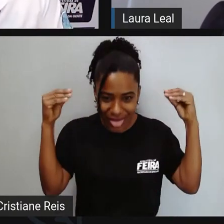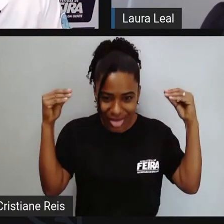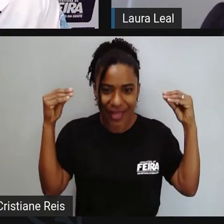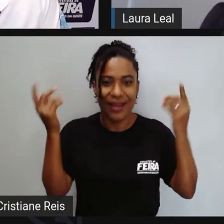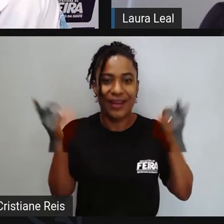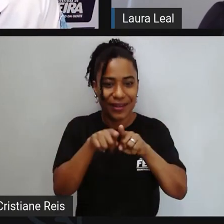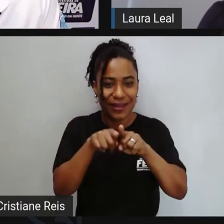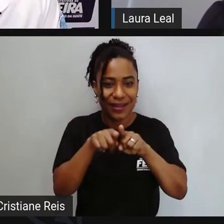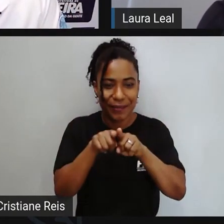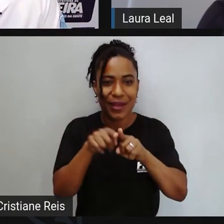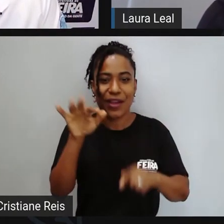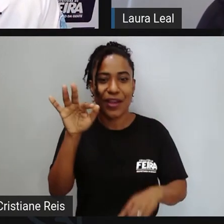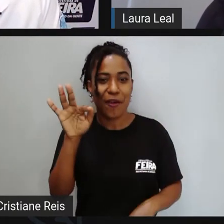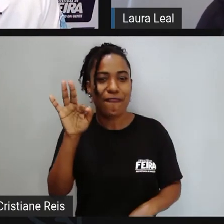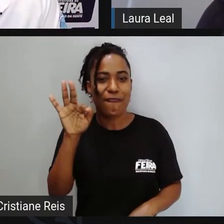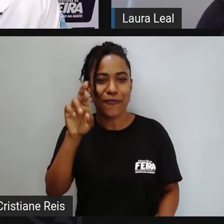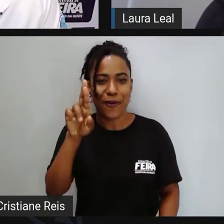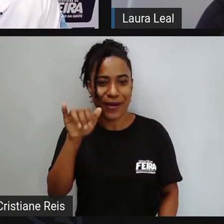mulheres.